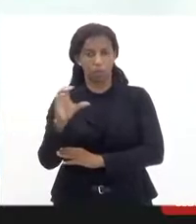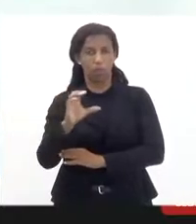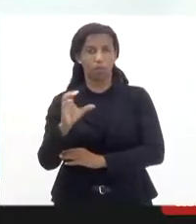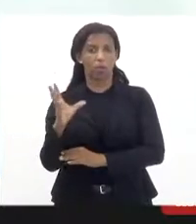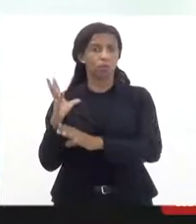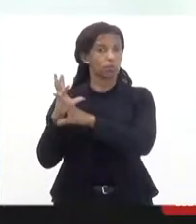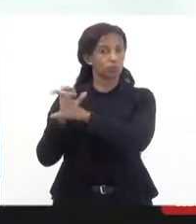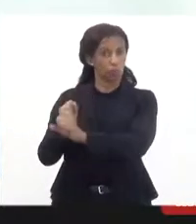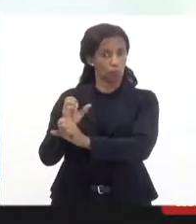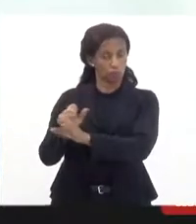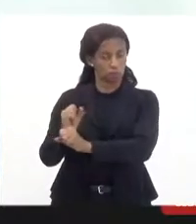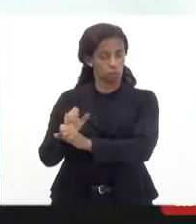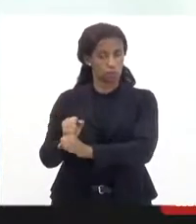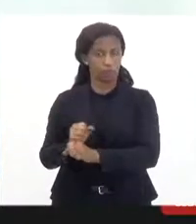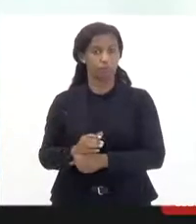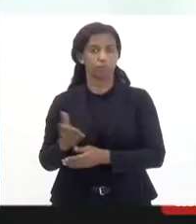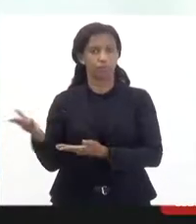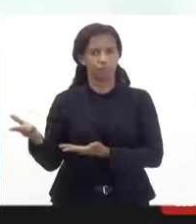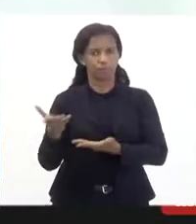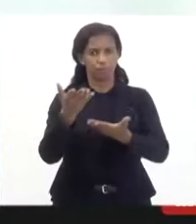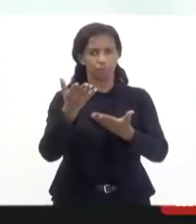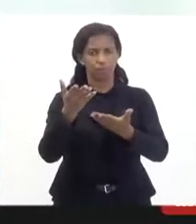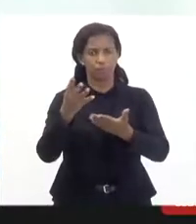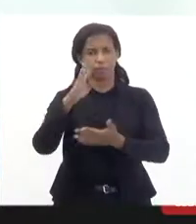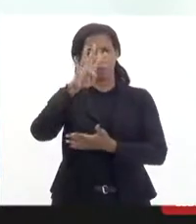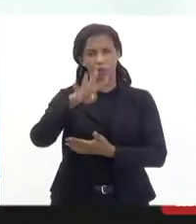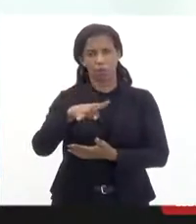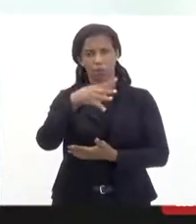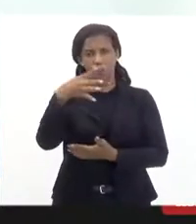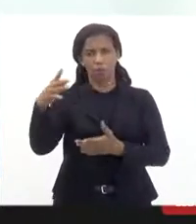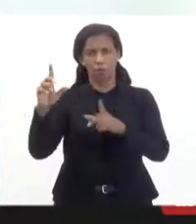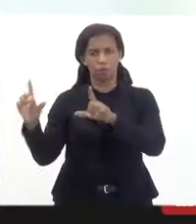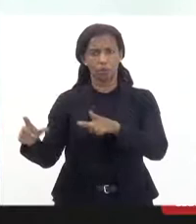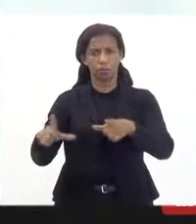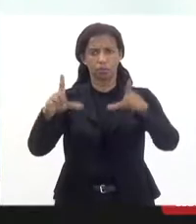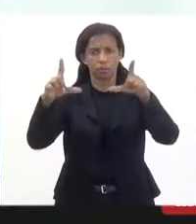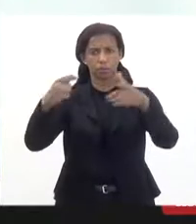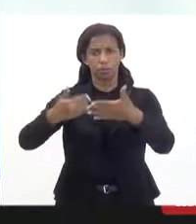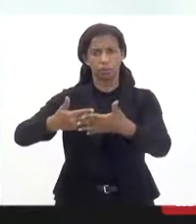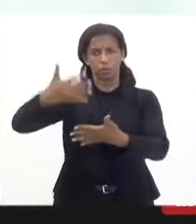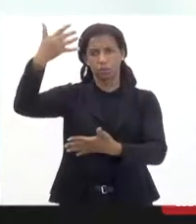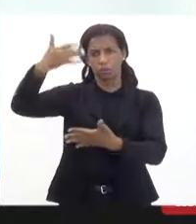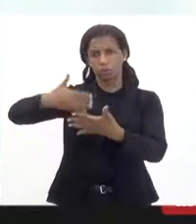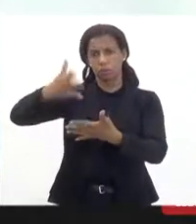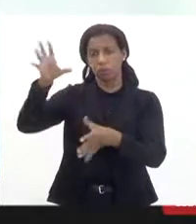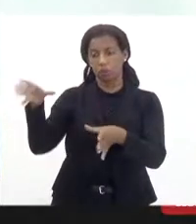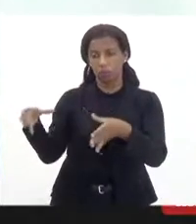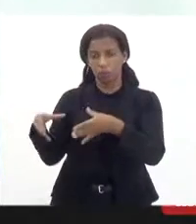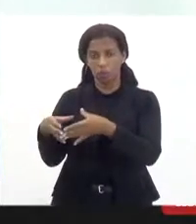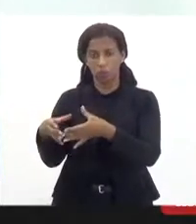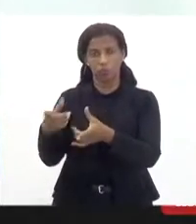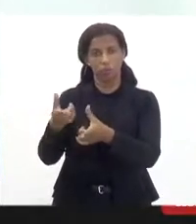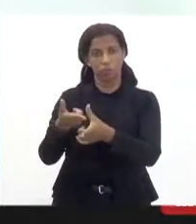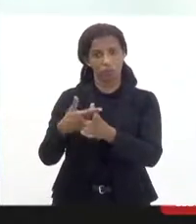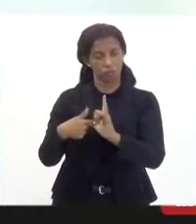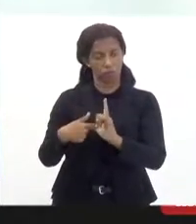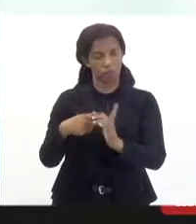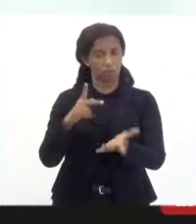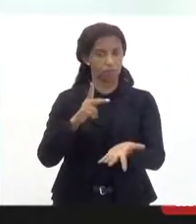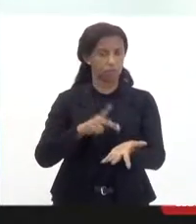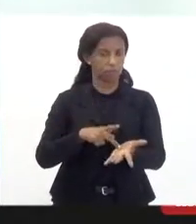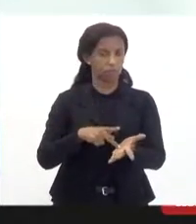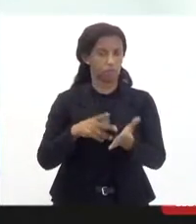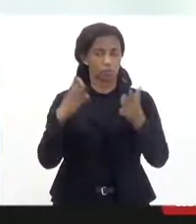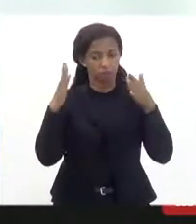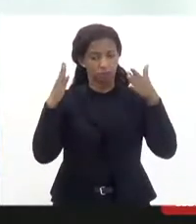Contas, fará uma apresentação sobre o conjunto da dívida ativa, sob a